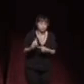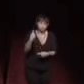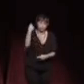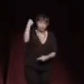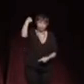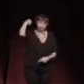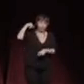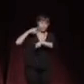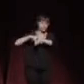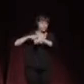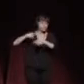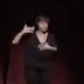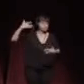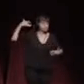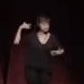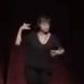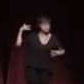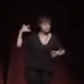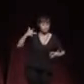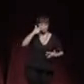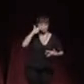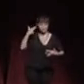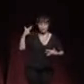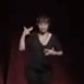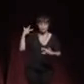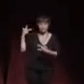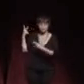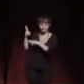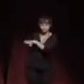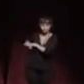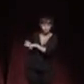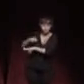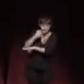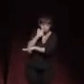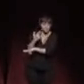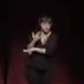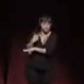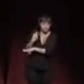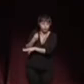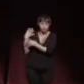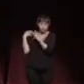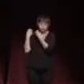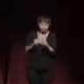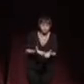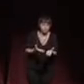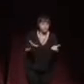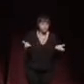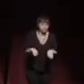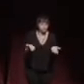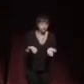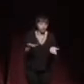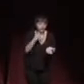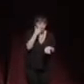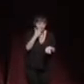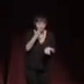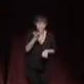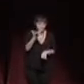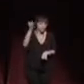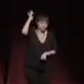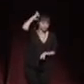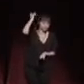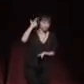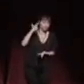distância fazia com que isso ficasse soterrado, como se já não tivesse um funcionamento no subconsciente. Isto por uma parte e por outra